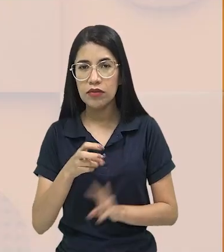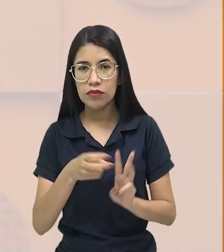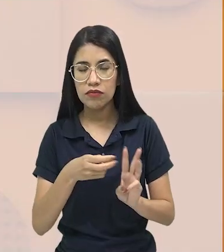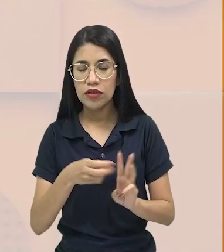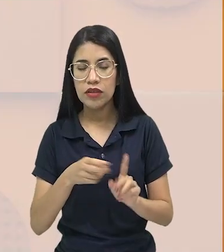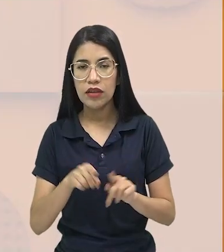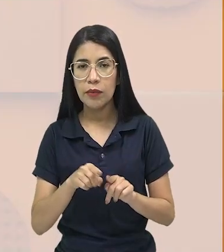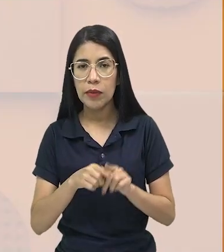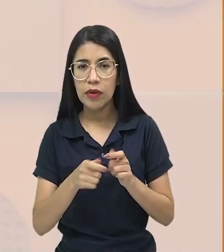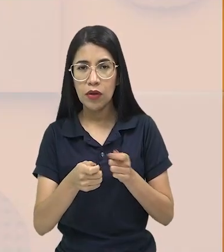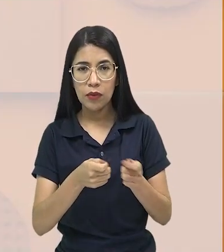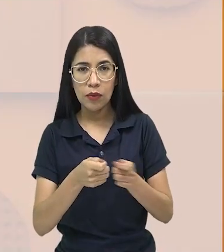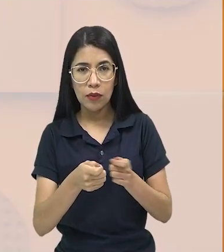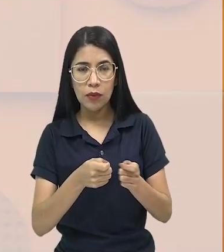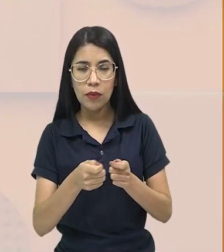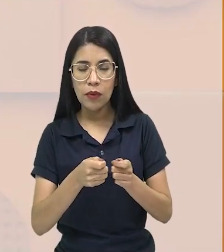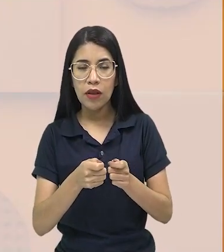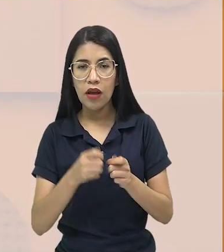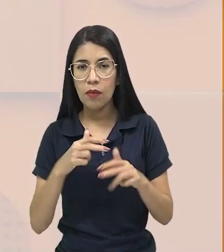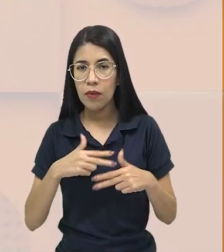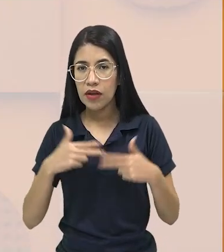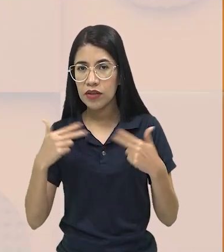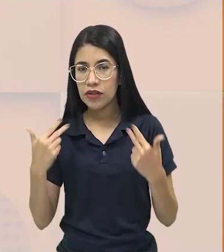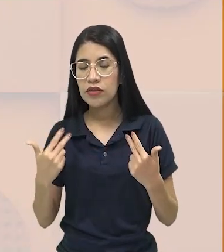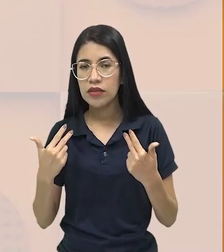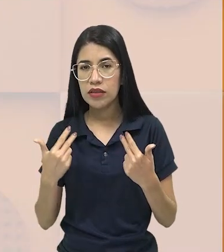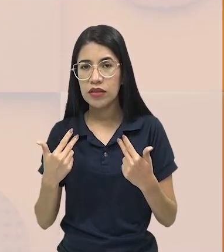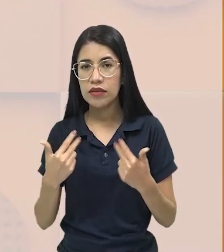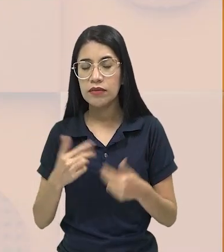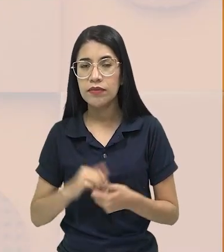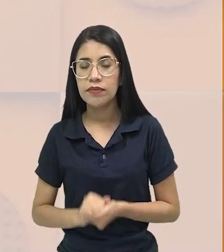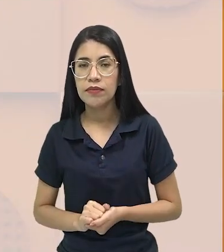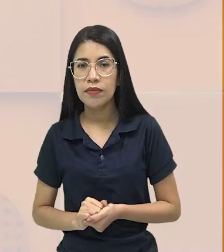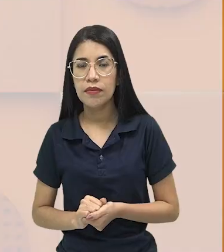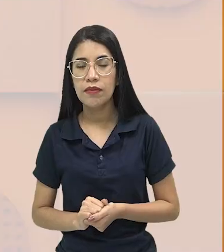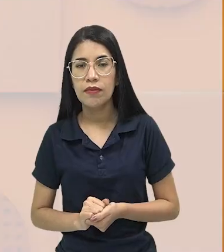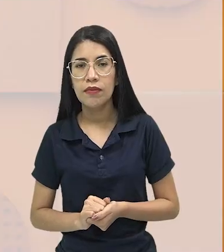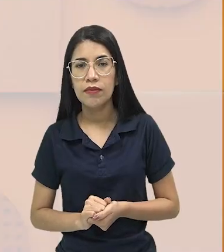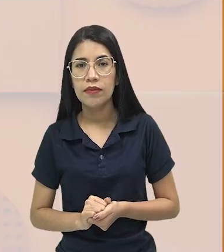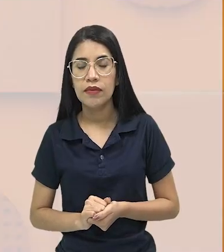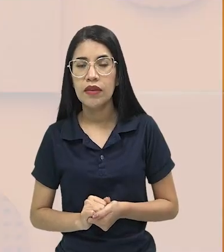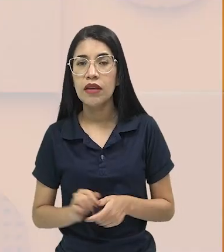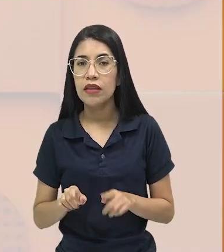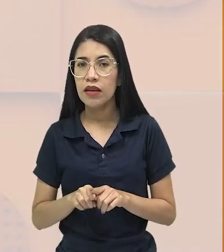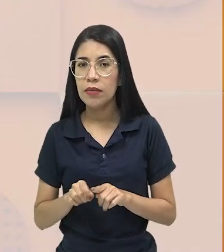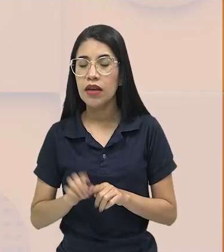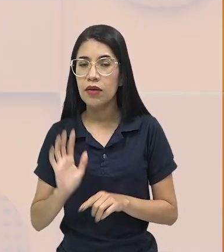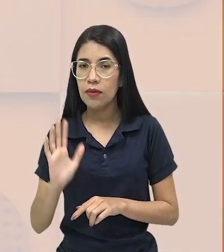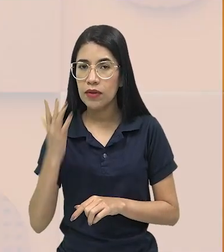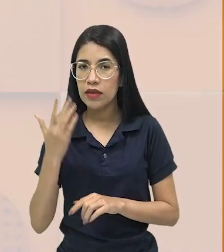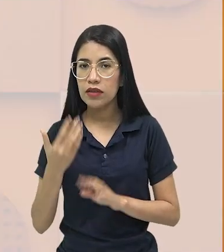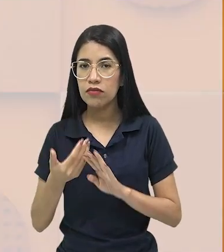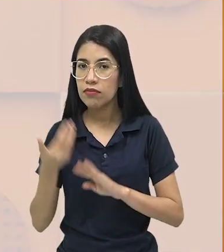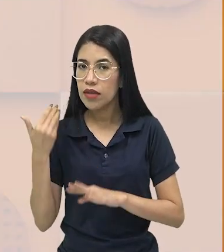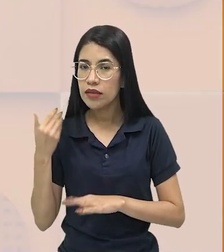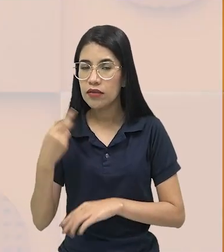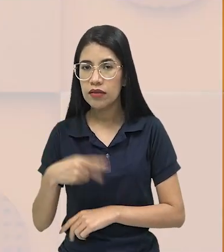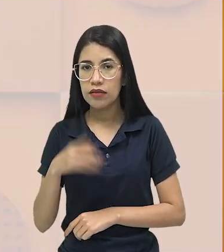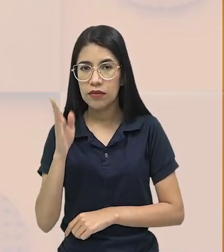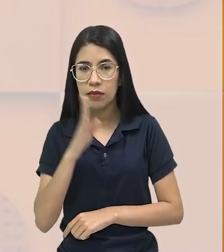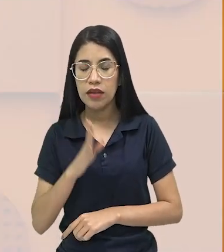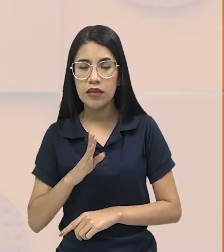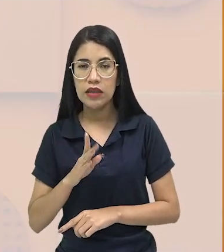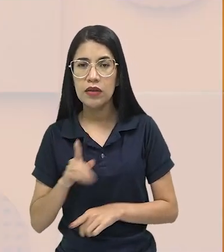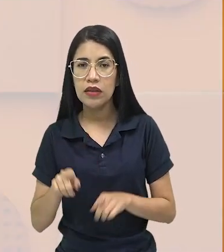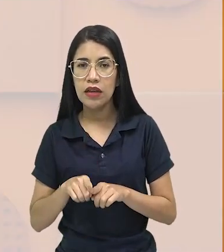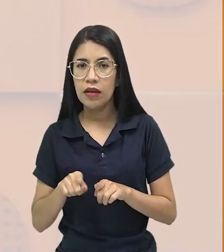a dominação de uma etnia sobre outra. Sim, e isso também existiu aqui no Brasil, não foi só